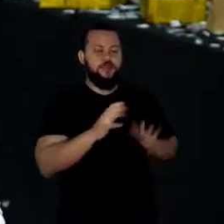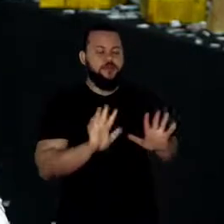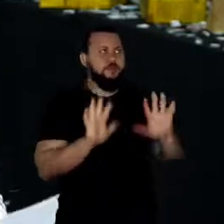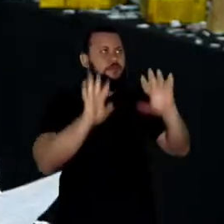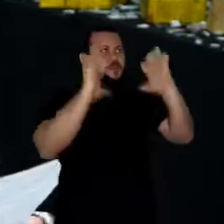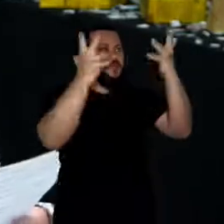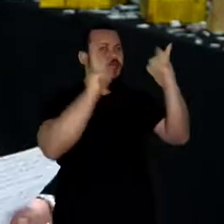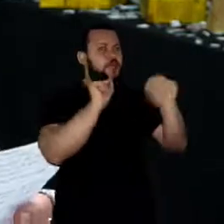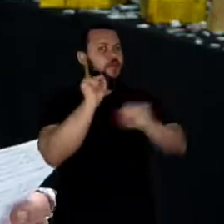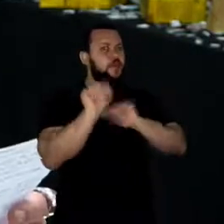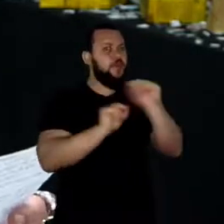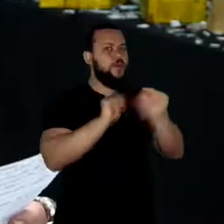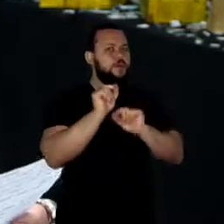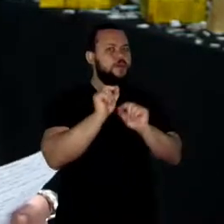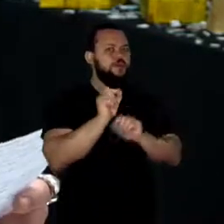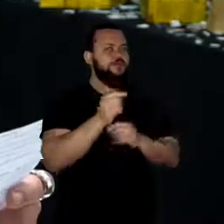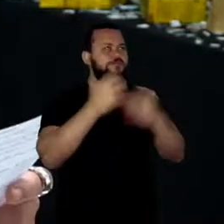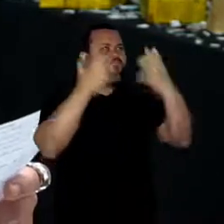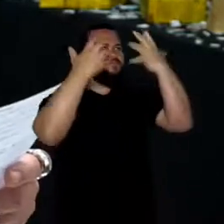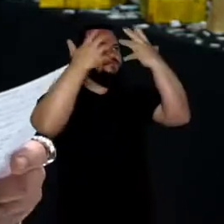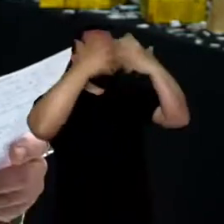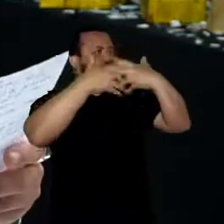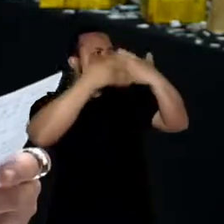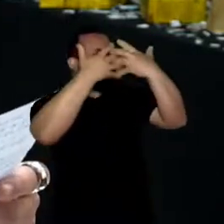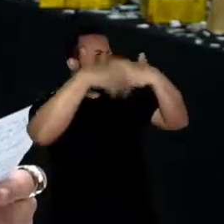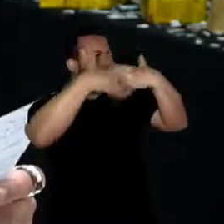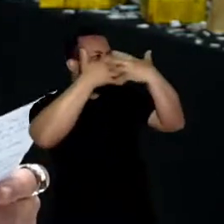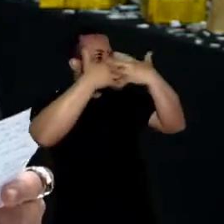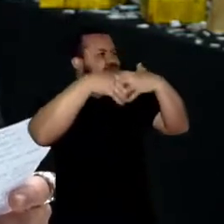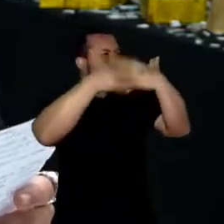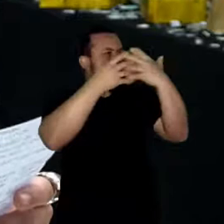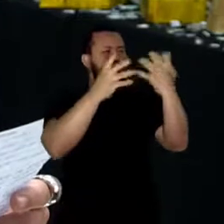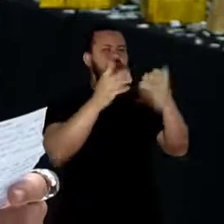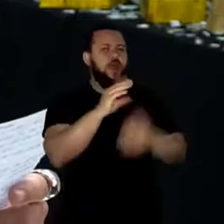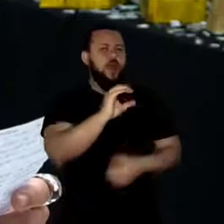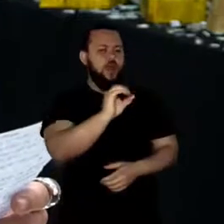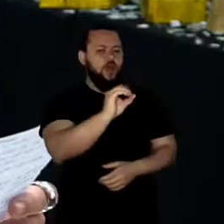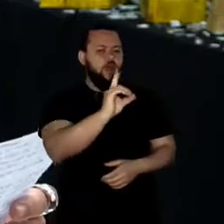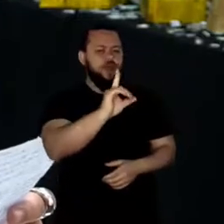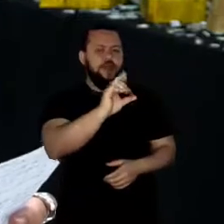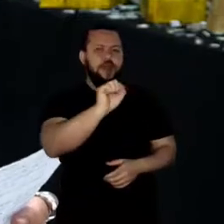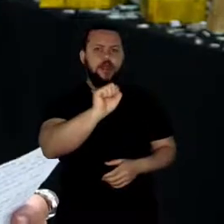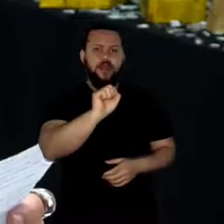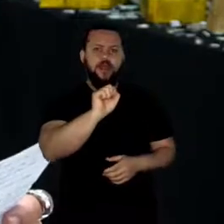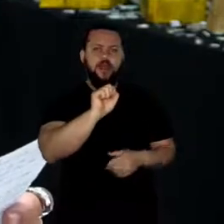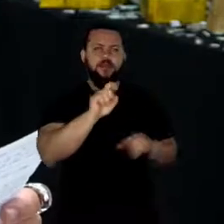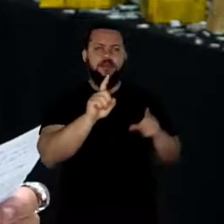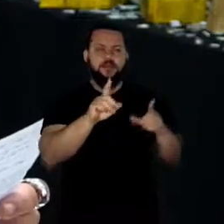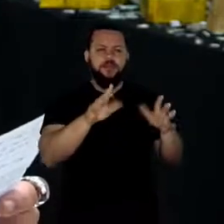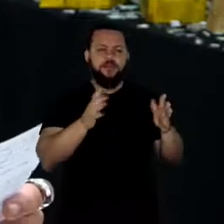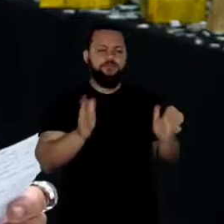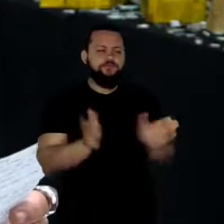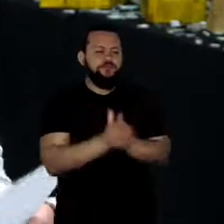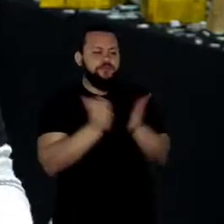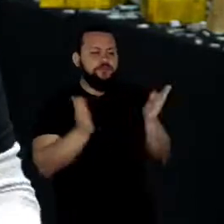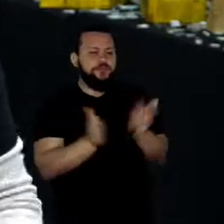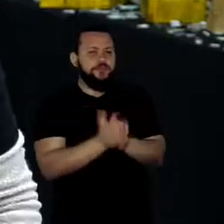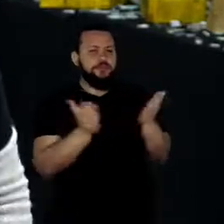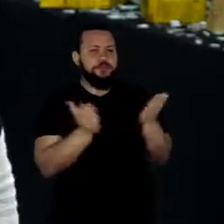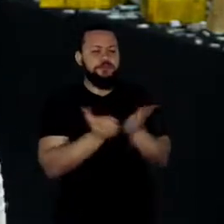nos faz refletir sobre as ODS, erradicação da pobreza e redução